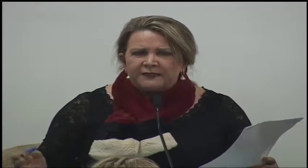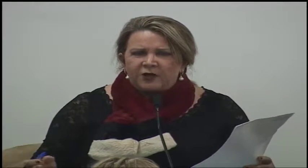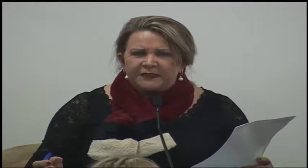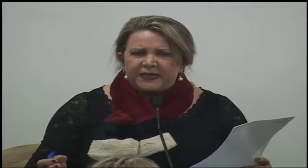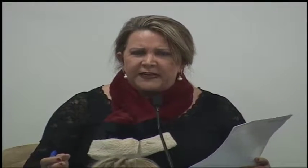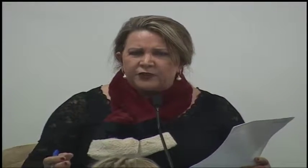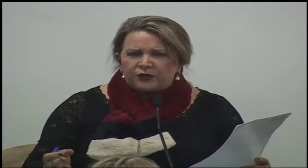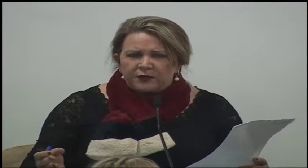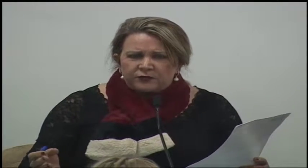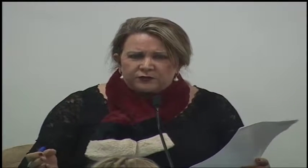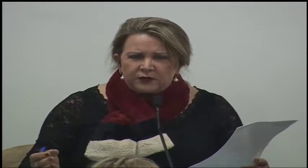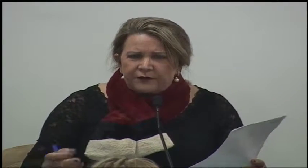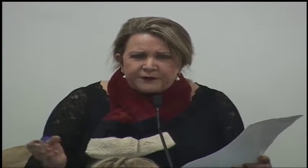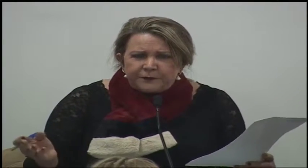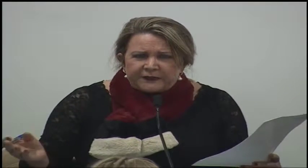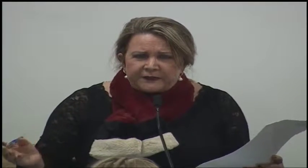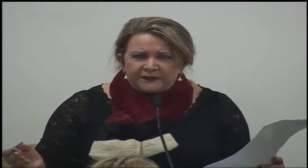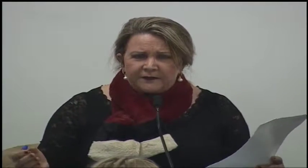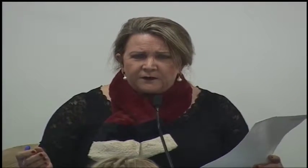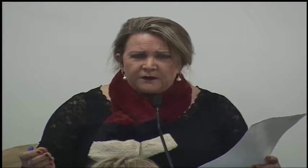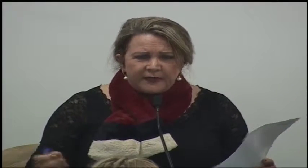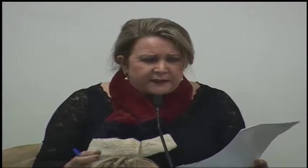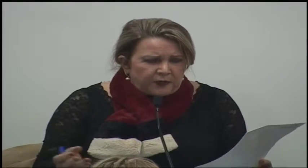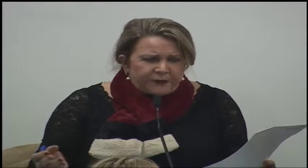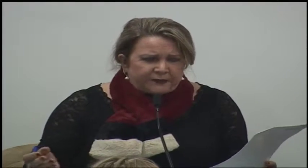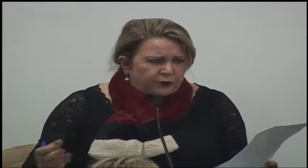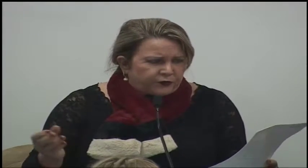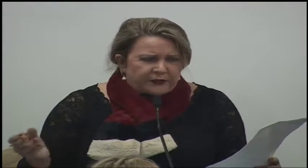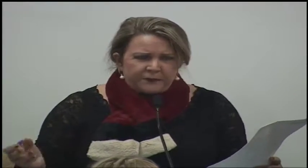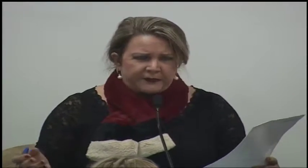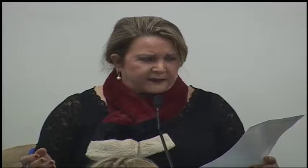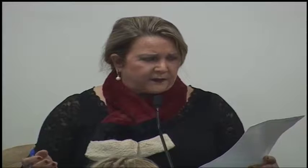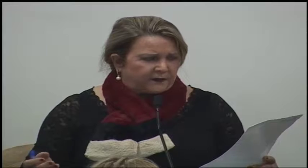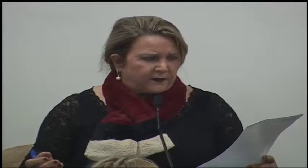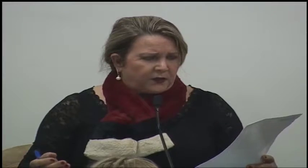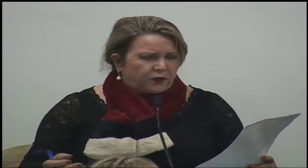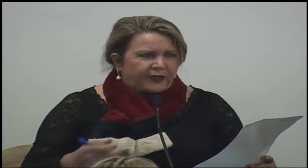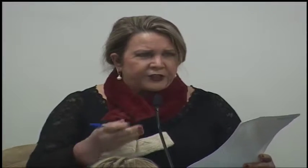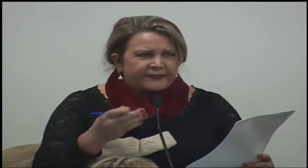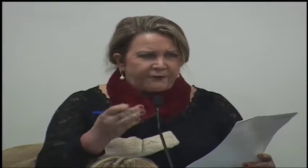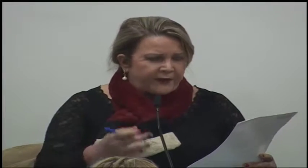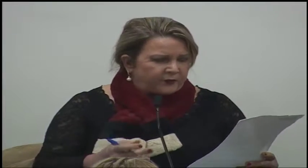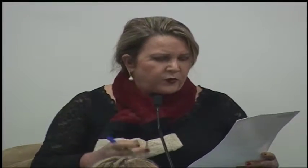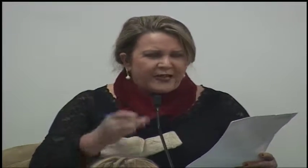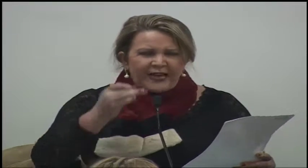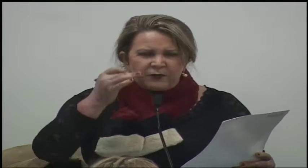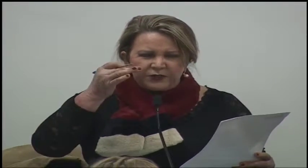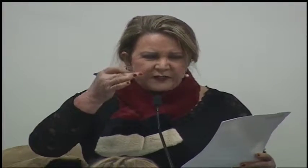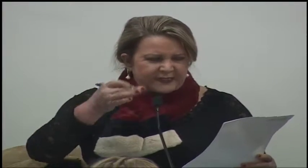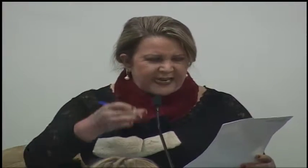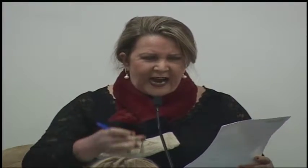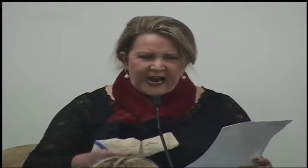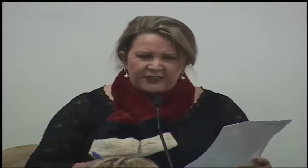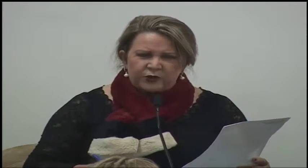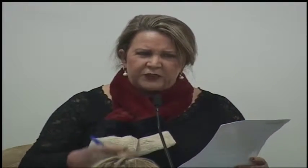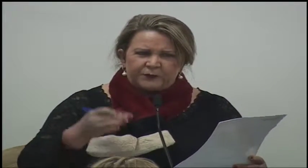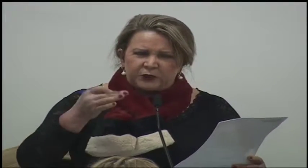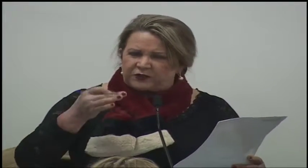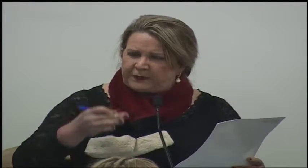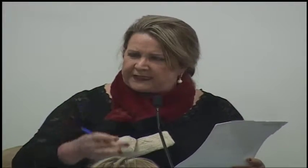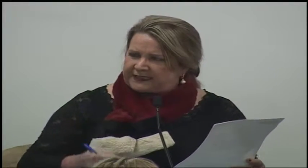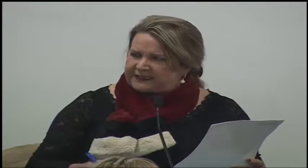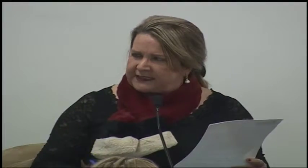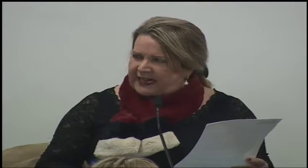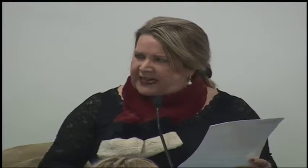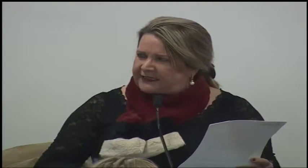a população mais carente, só isso. É simples. É simples, muito simples. E o que a gente está vendo é um descaso com as